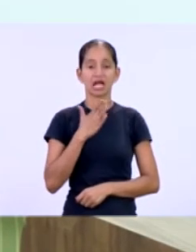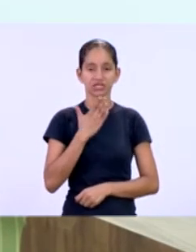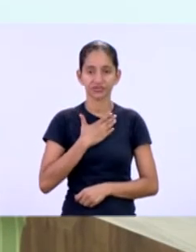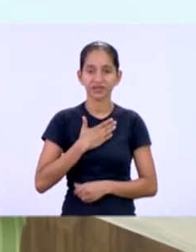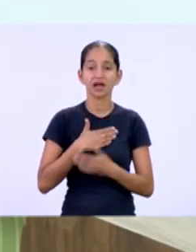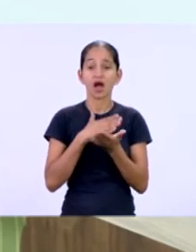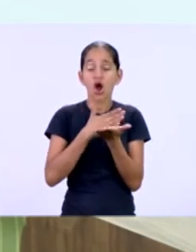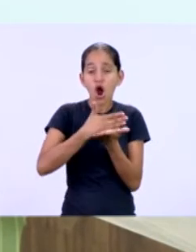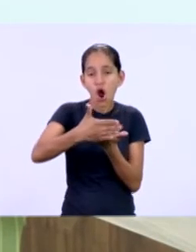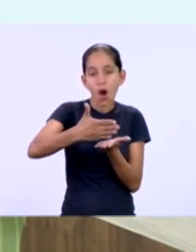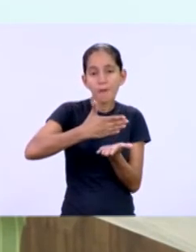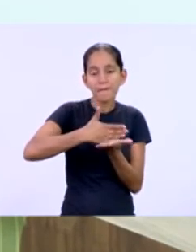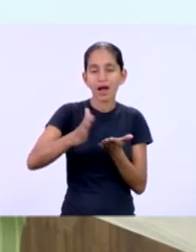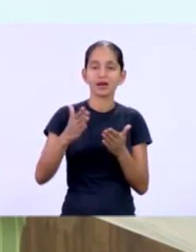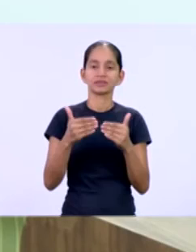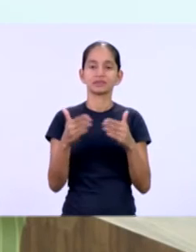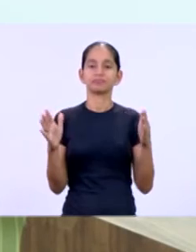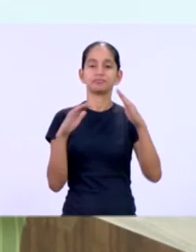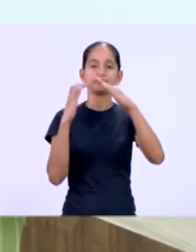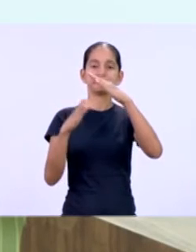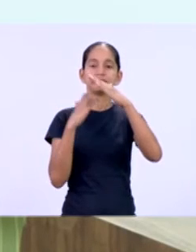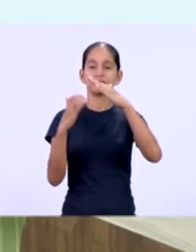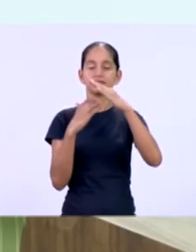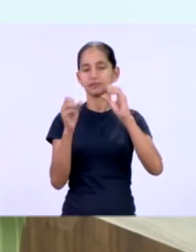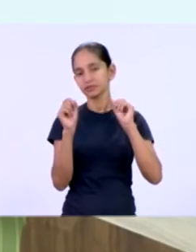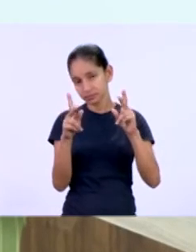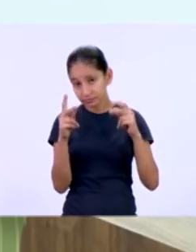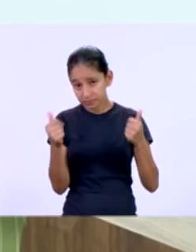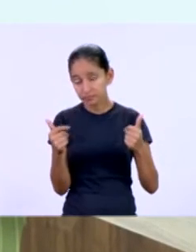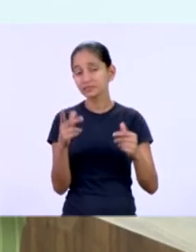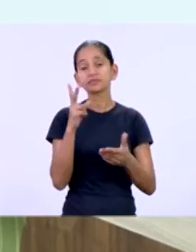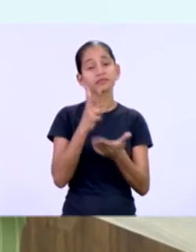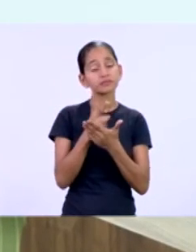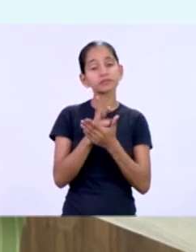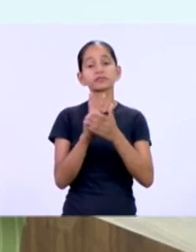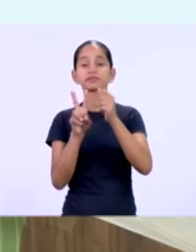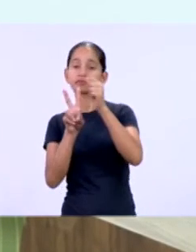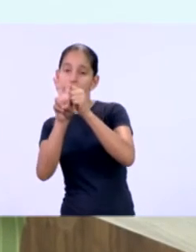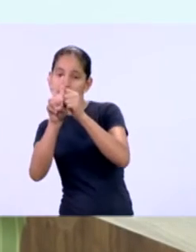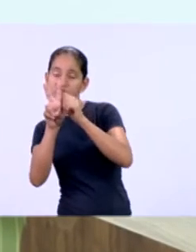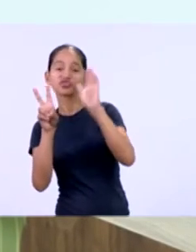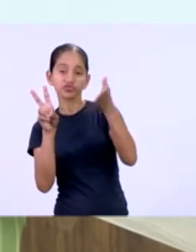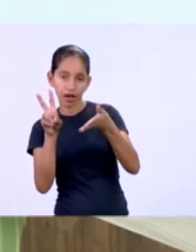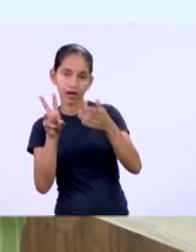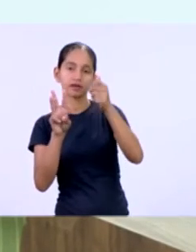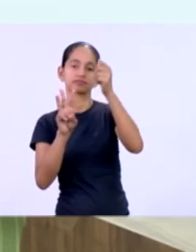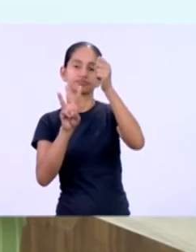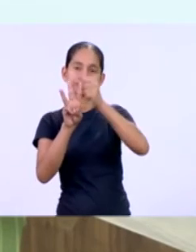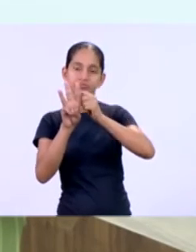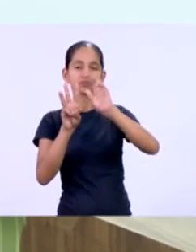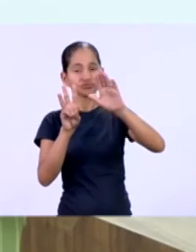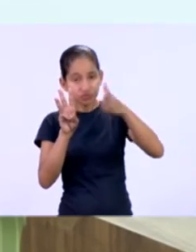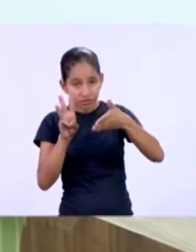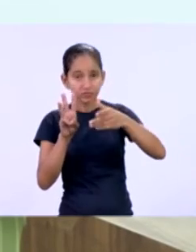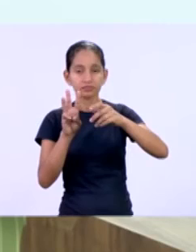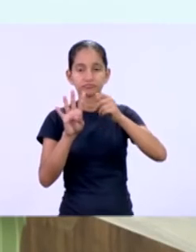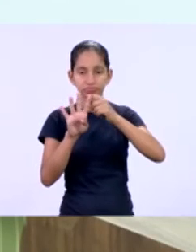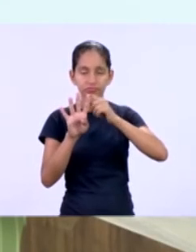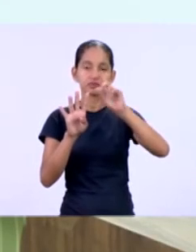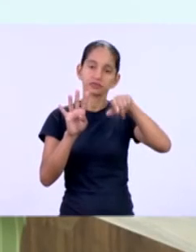em cima de uma média estabelecida. Pego a quantidade de meses que já tem faturamento, divido pela essa quantidade de meses e